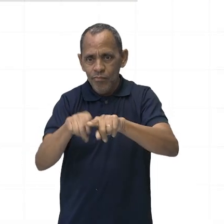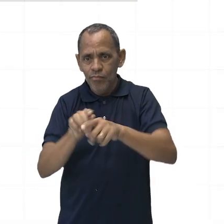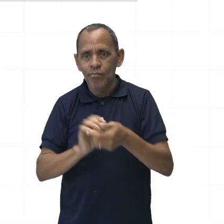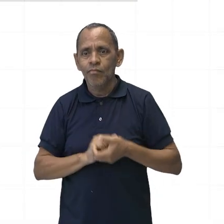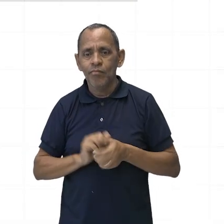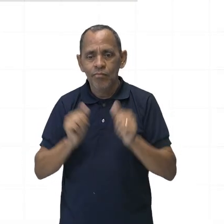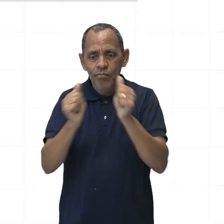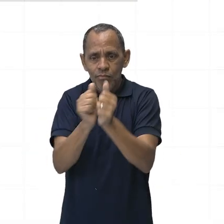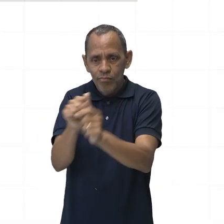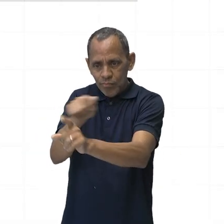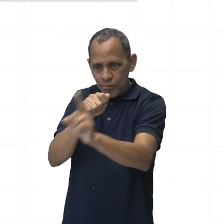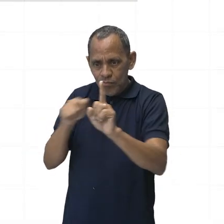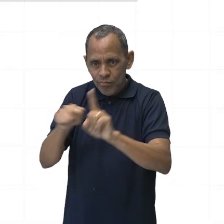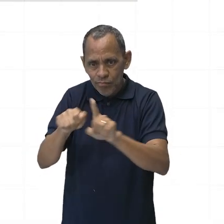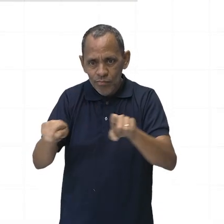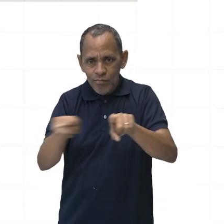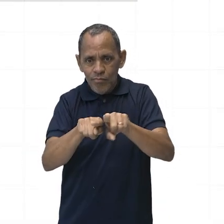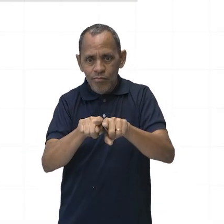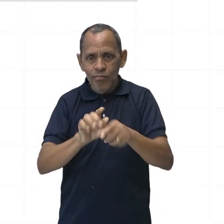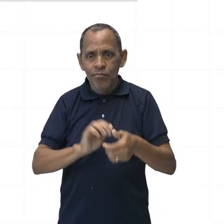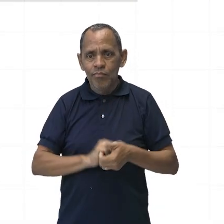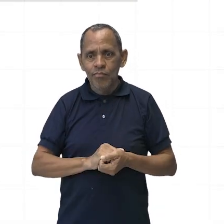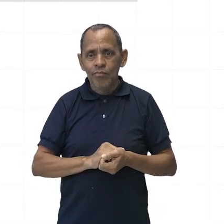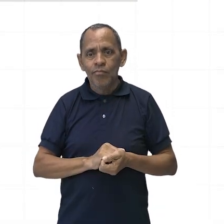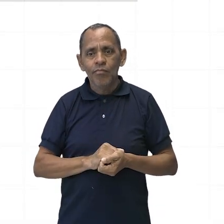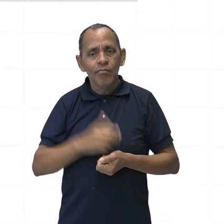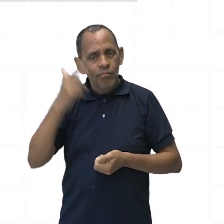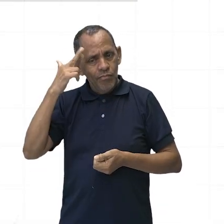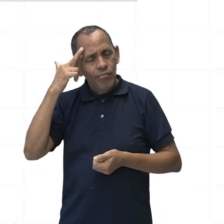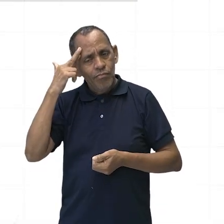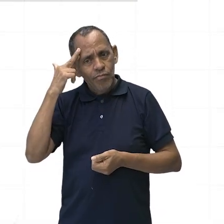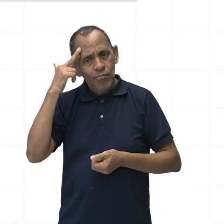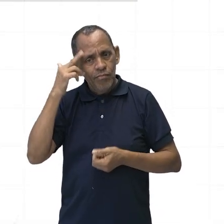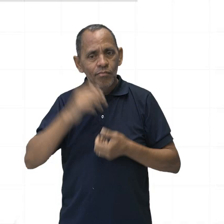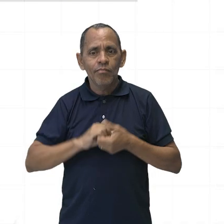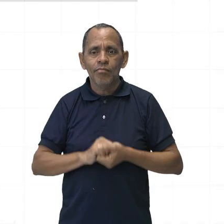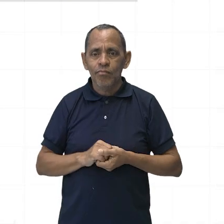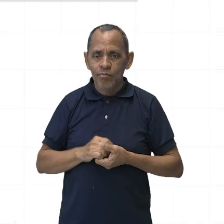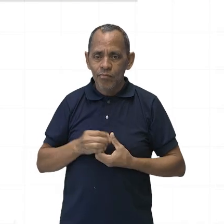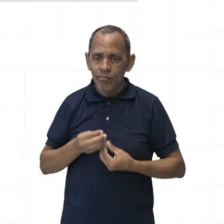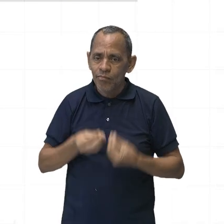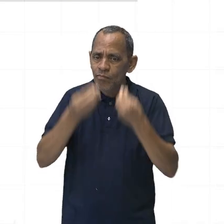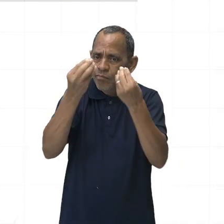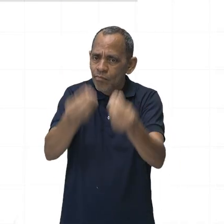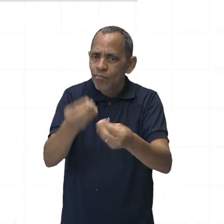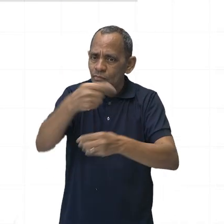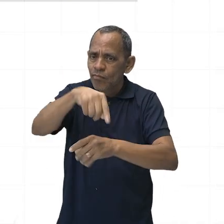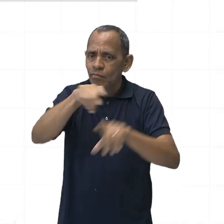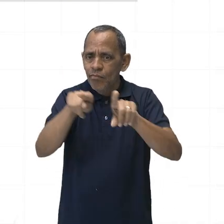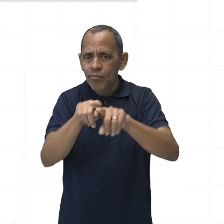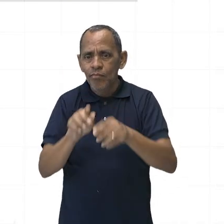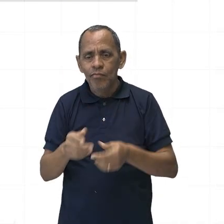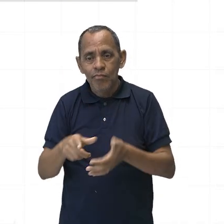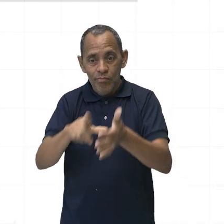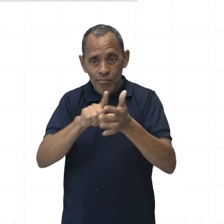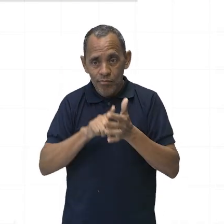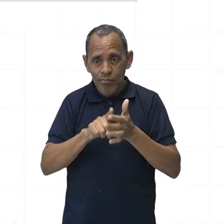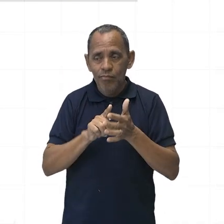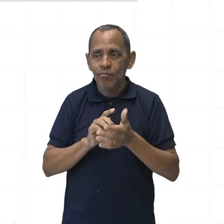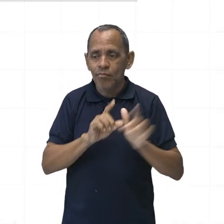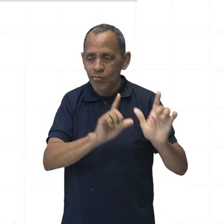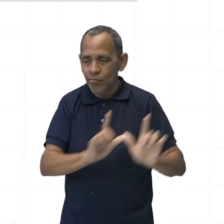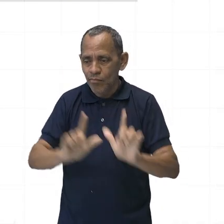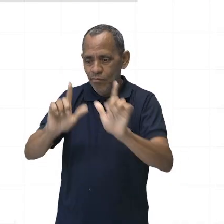social. Então, essa é uma reflexão que eu queria colocar para você antes de entrarmos para uma última cartela, que